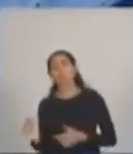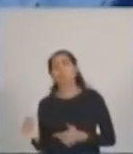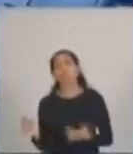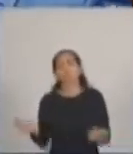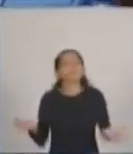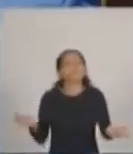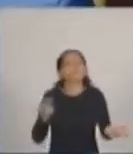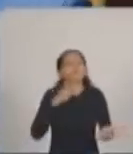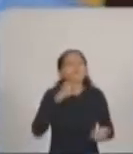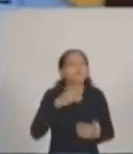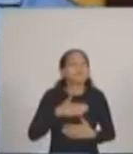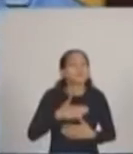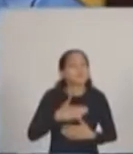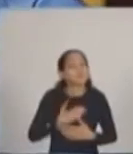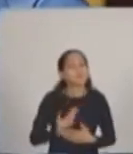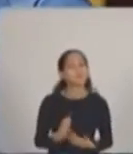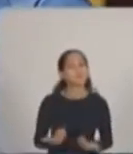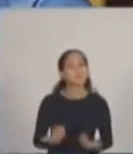Projeto.